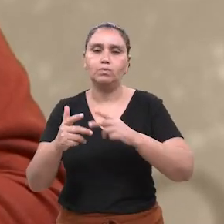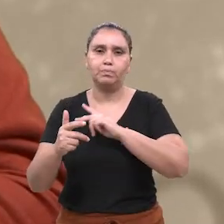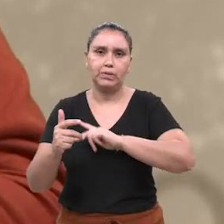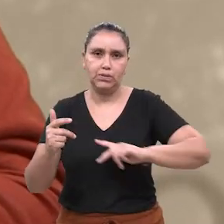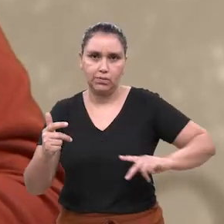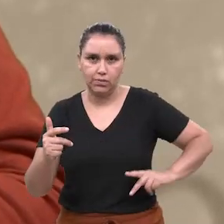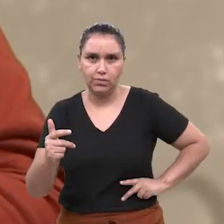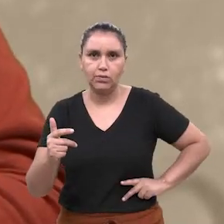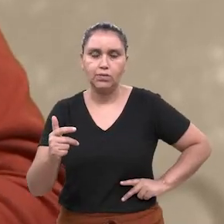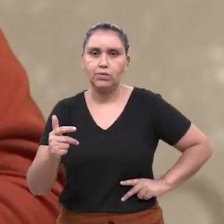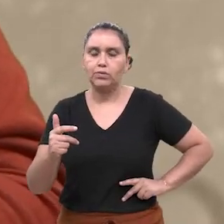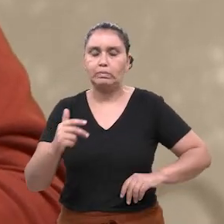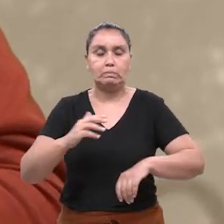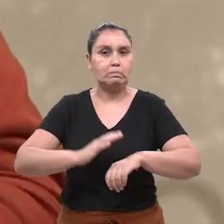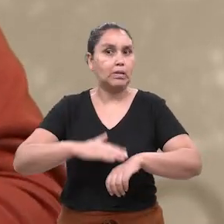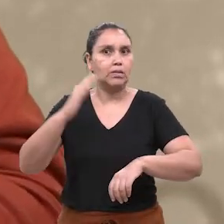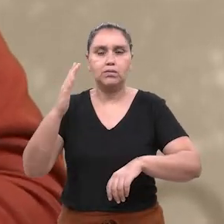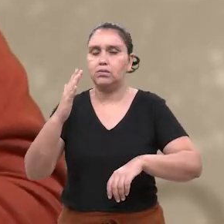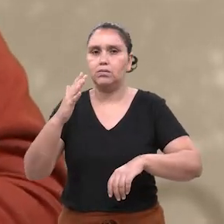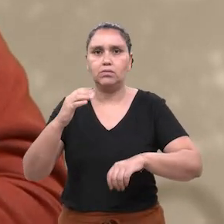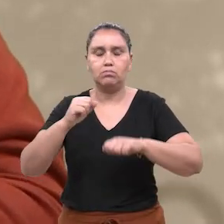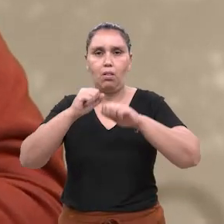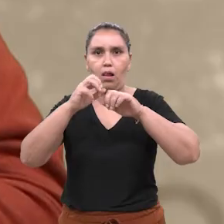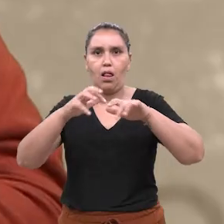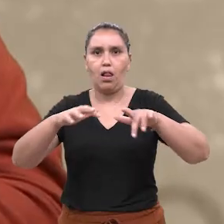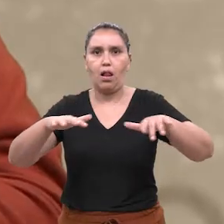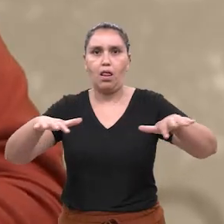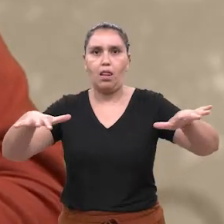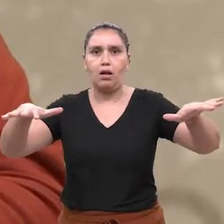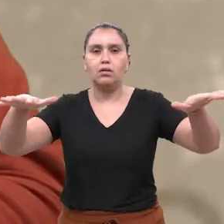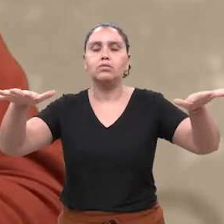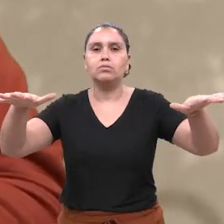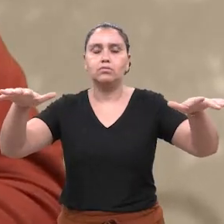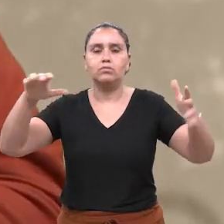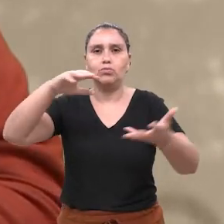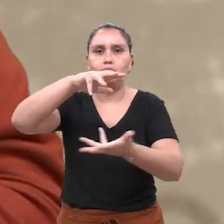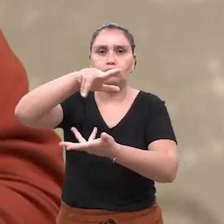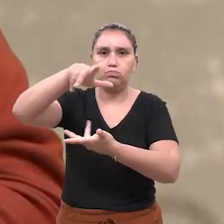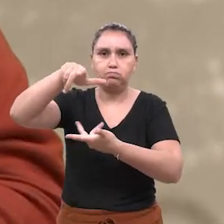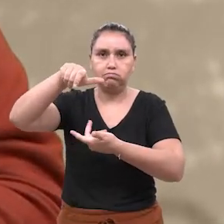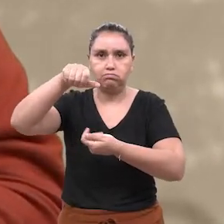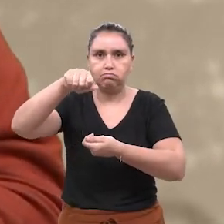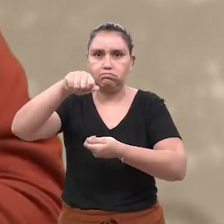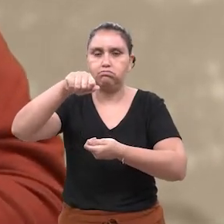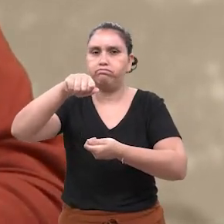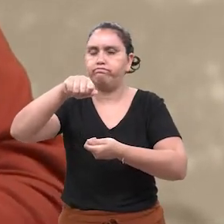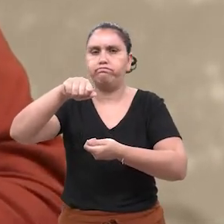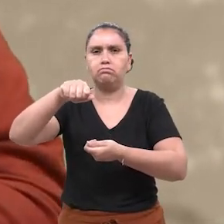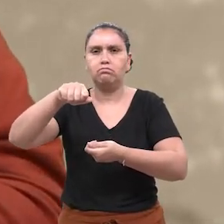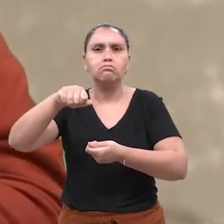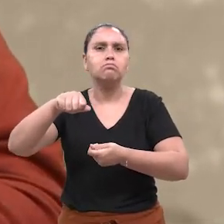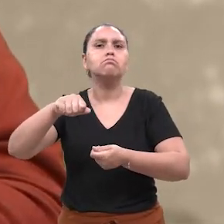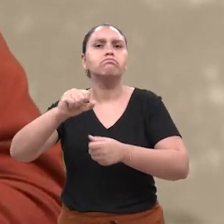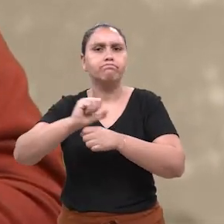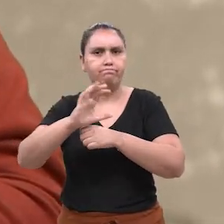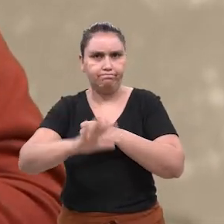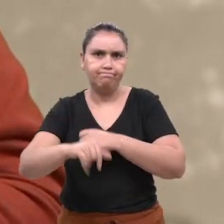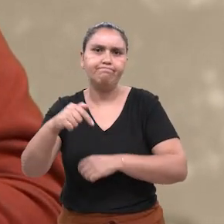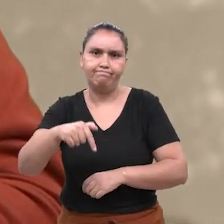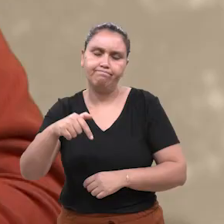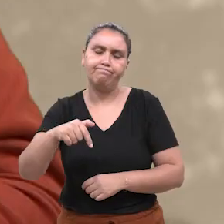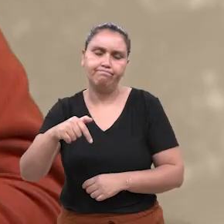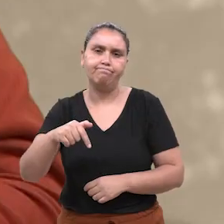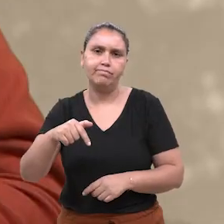Erechim, foi quando se acirrou, né, realmente a pandemia tomou conta da cidade